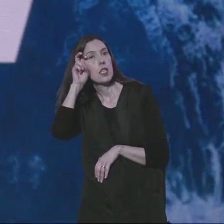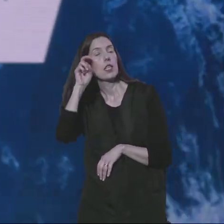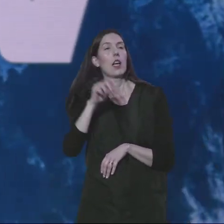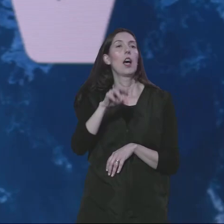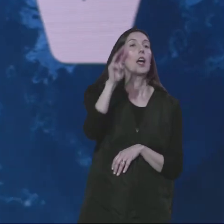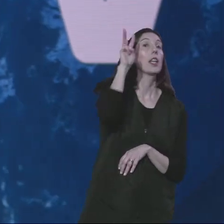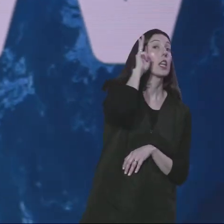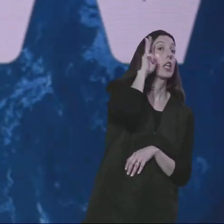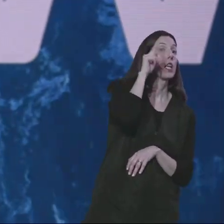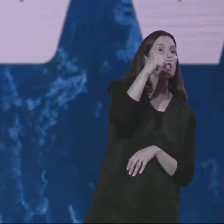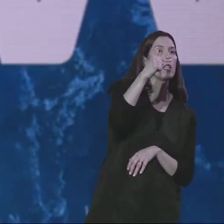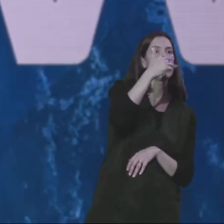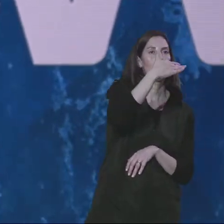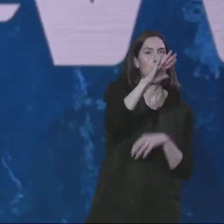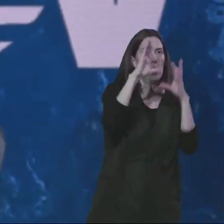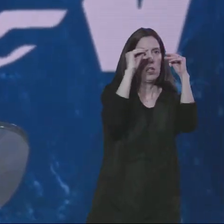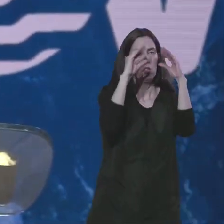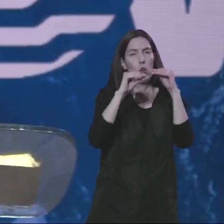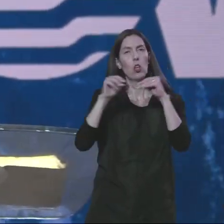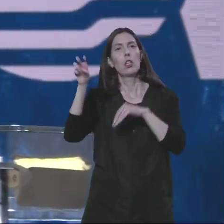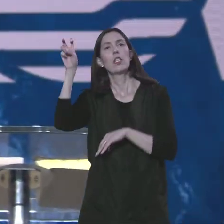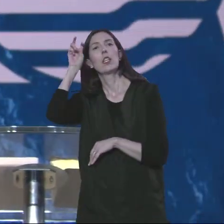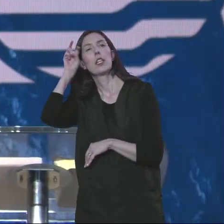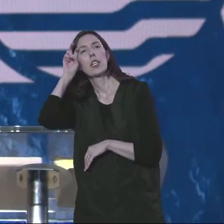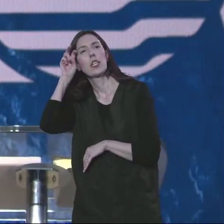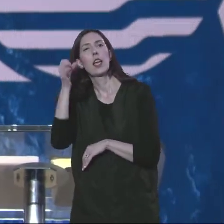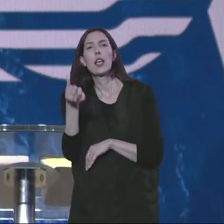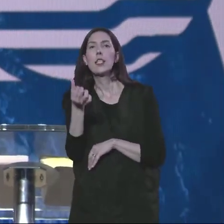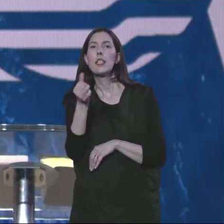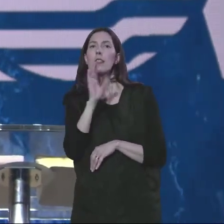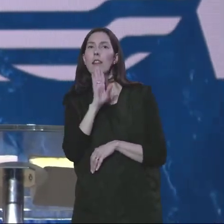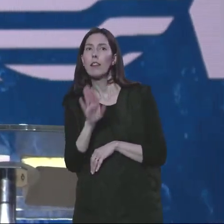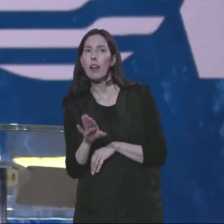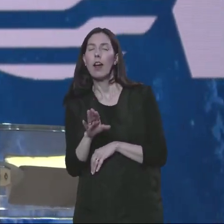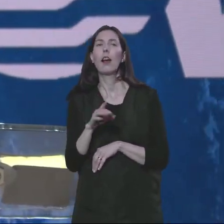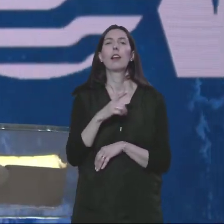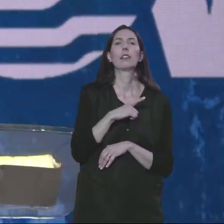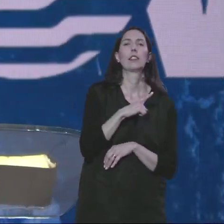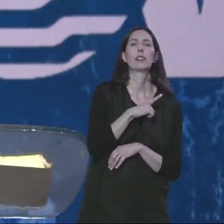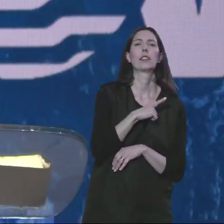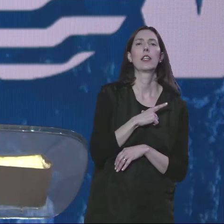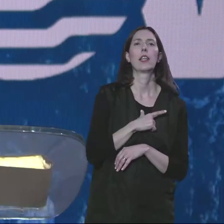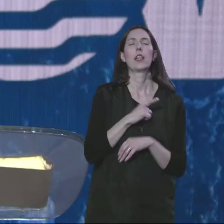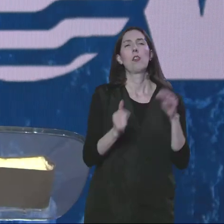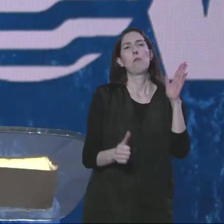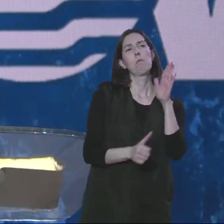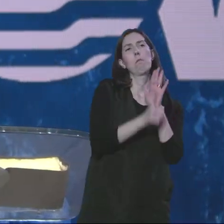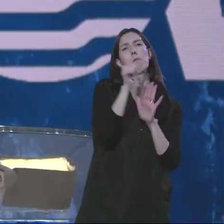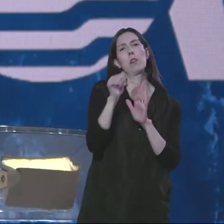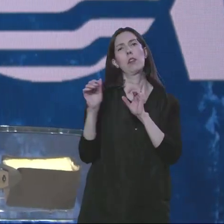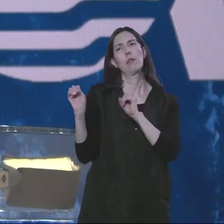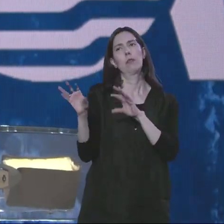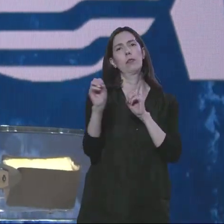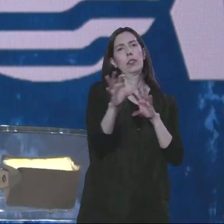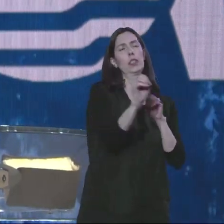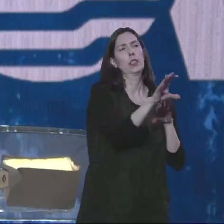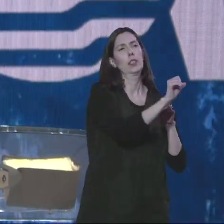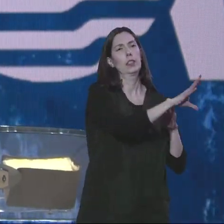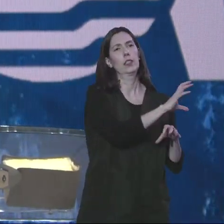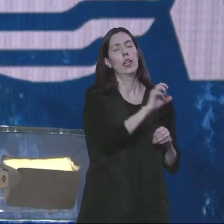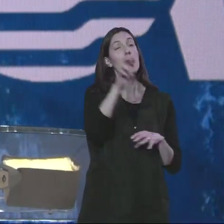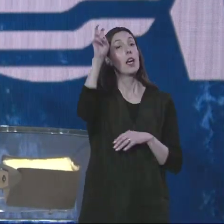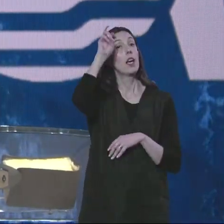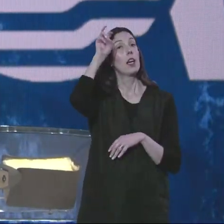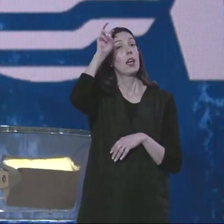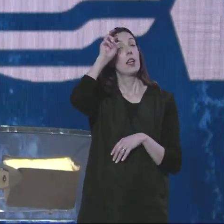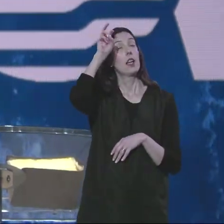se inscreve lá, que as inscrições vão fechar rapidinho. E a primeira ministração para esse pessoal que vai entrar é na